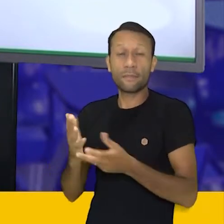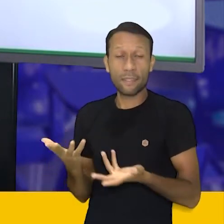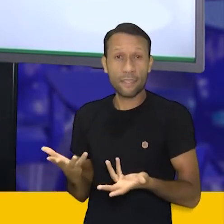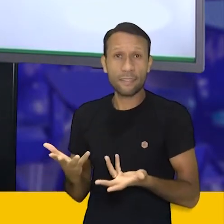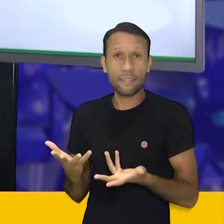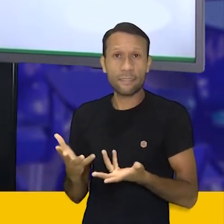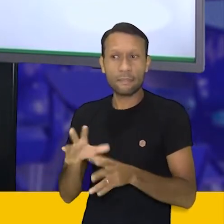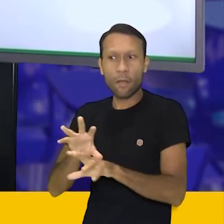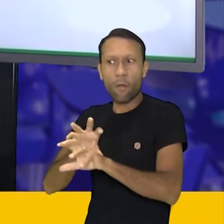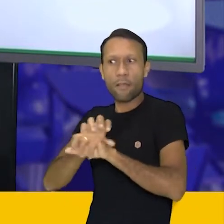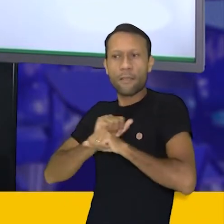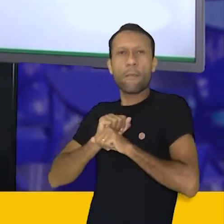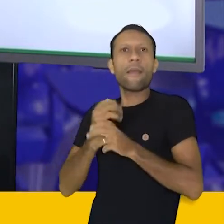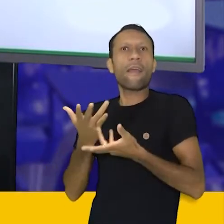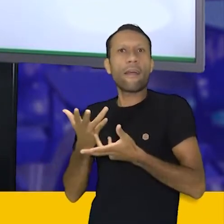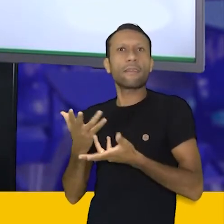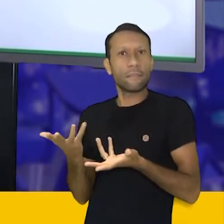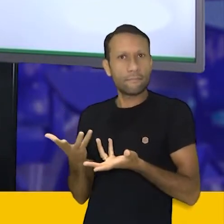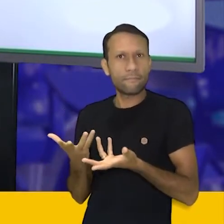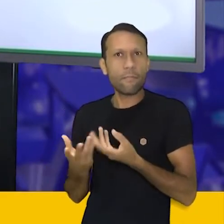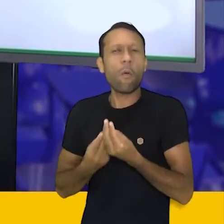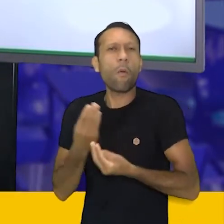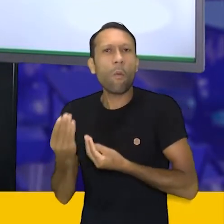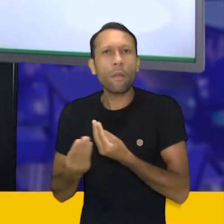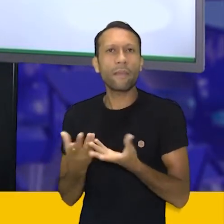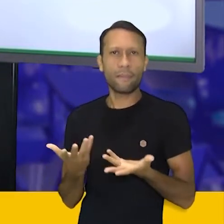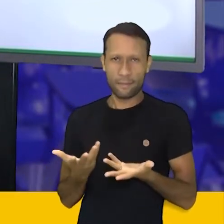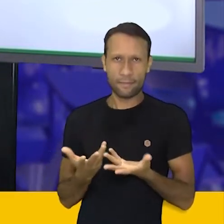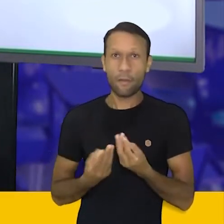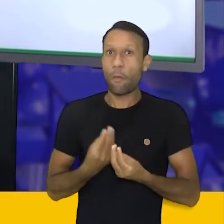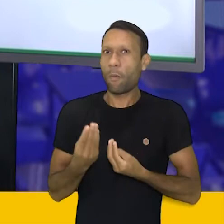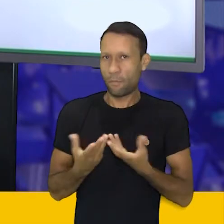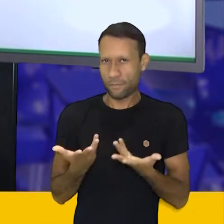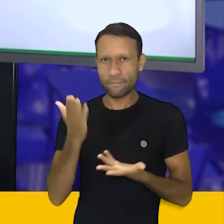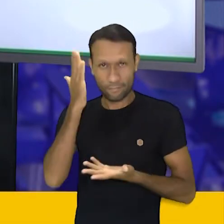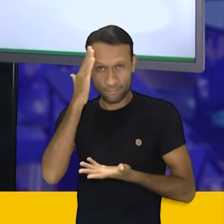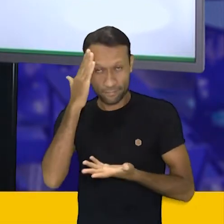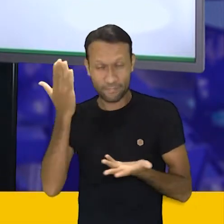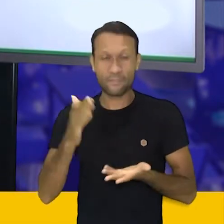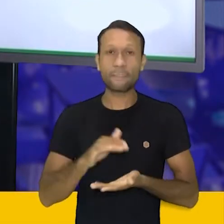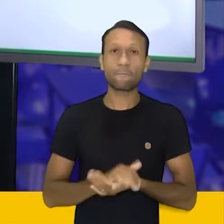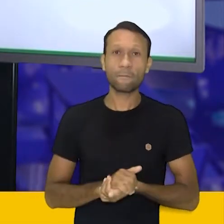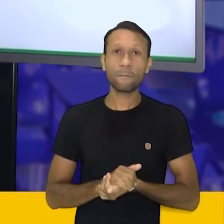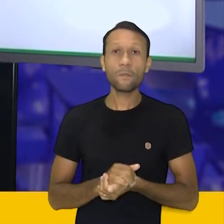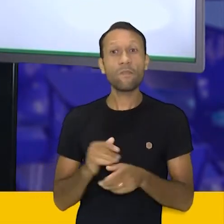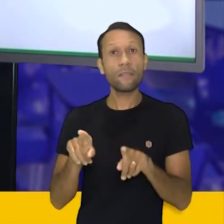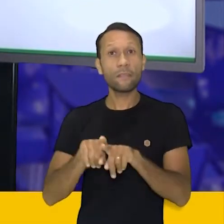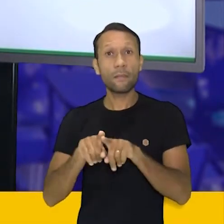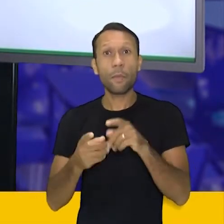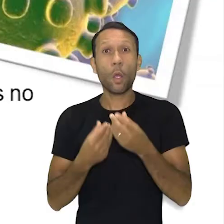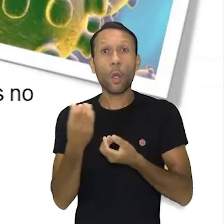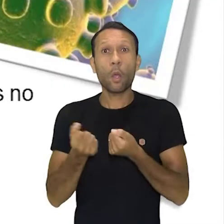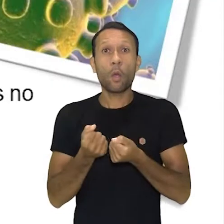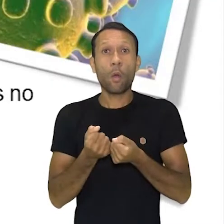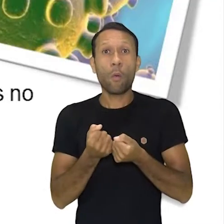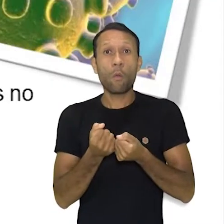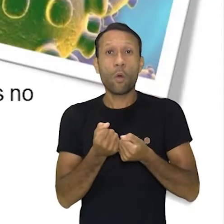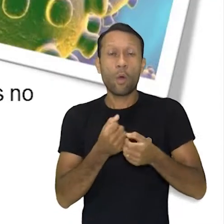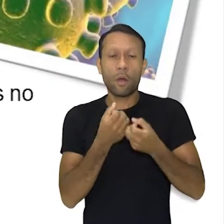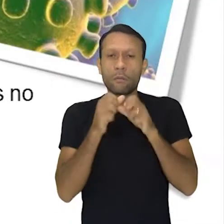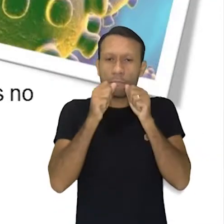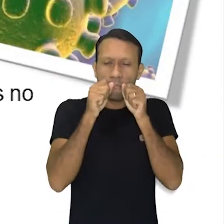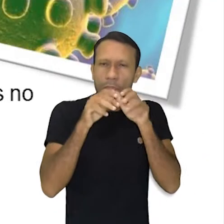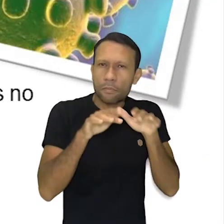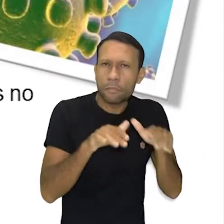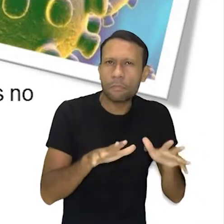doença. Quais são os sintomas que esse vírus desenvolve em nós humanos? Como pode se dar a